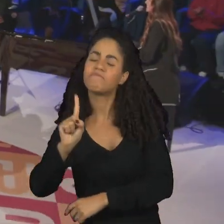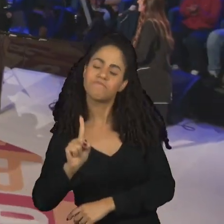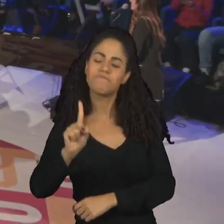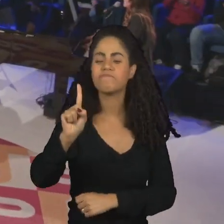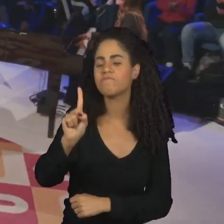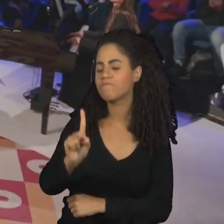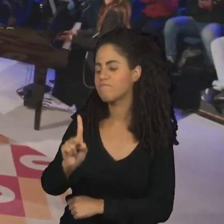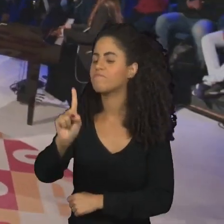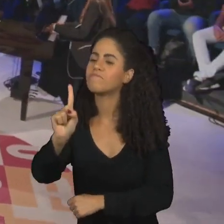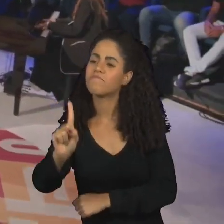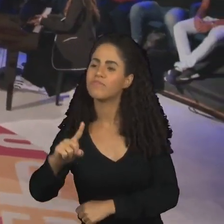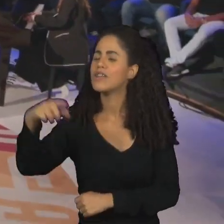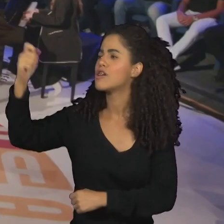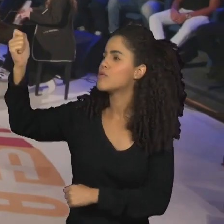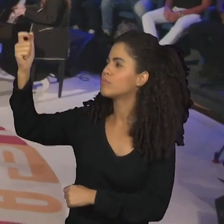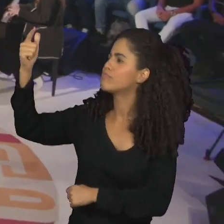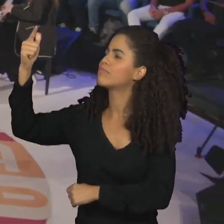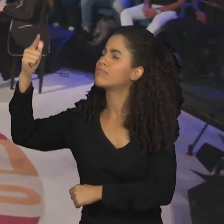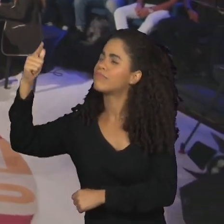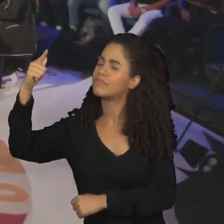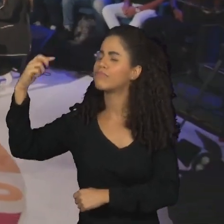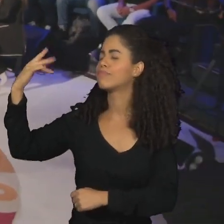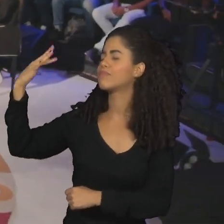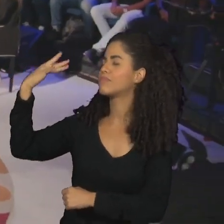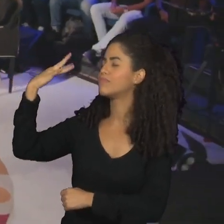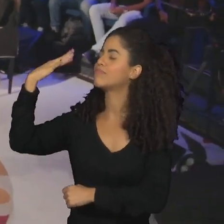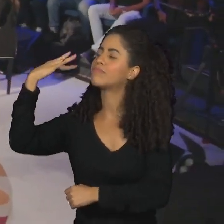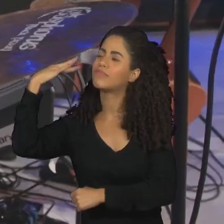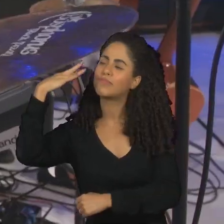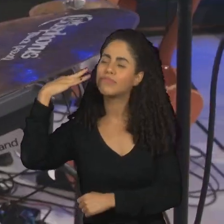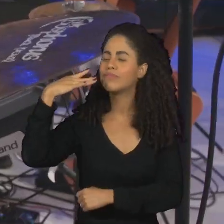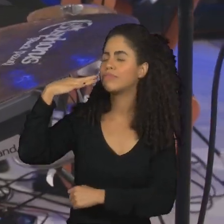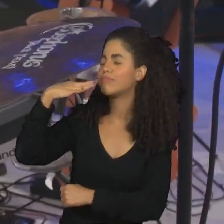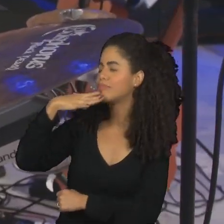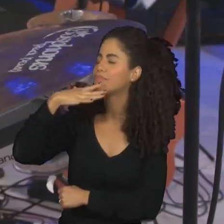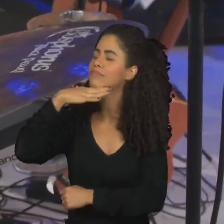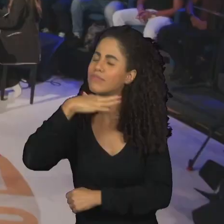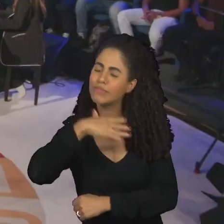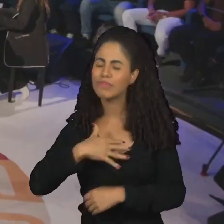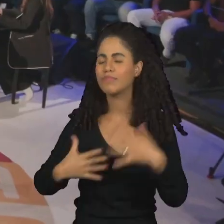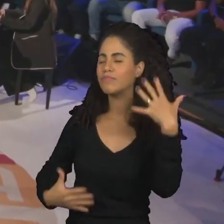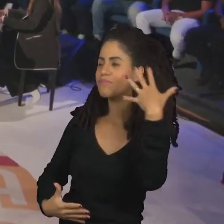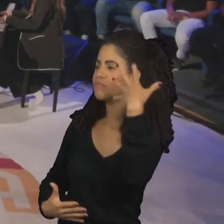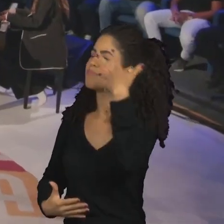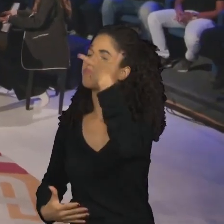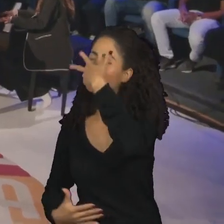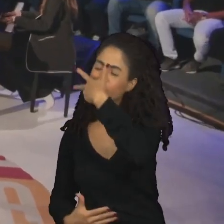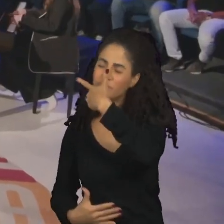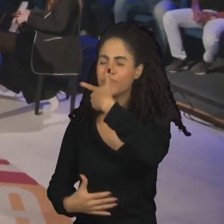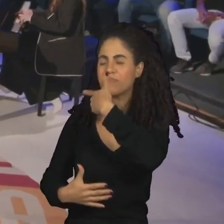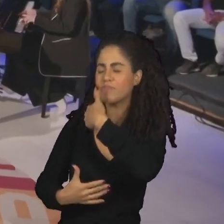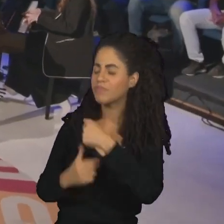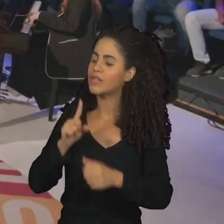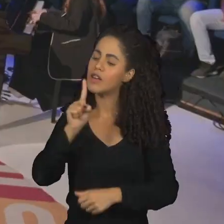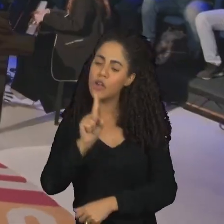vou, o sol se reparte em crimes, espaçonaves guerrilhas,